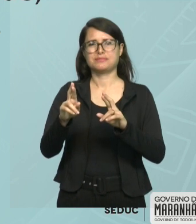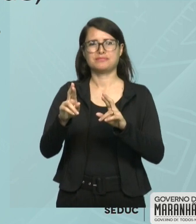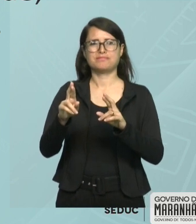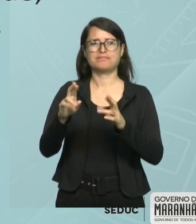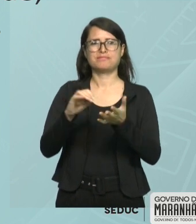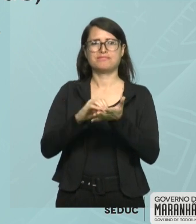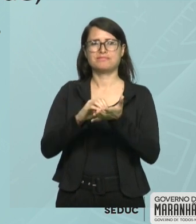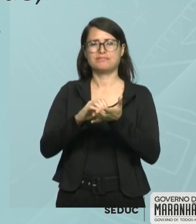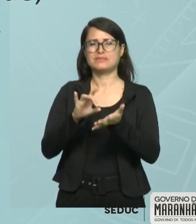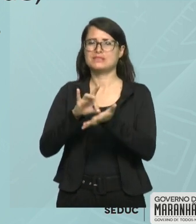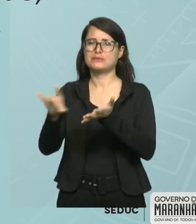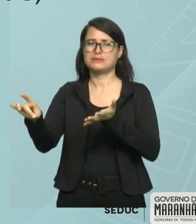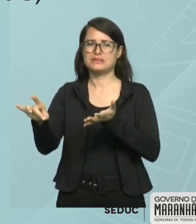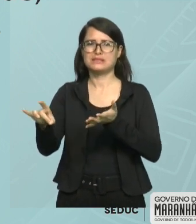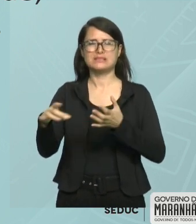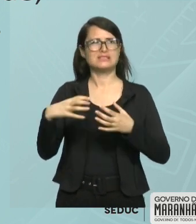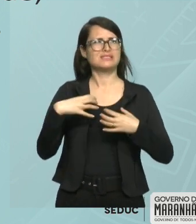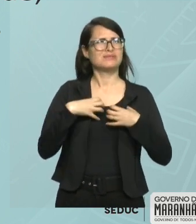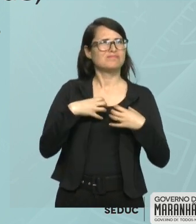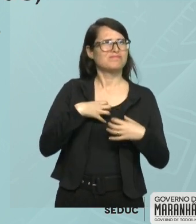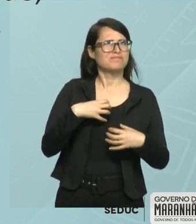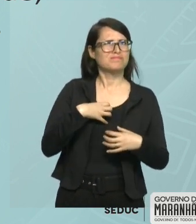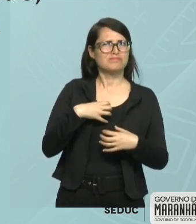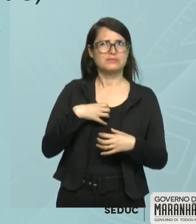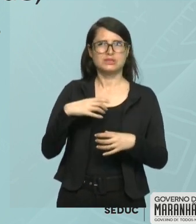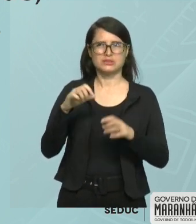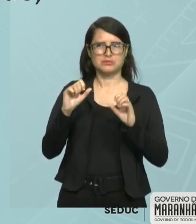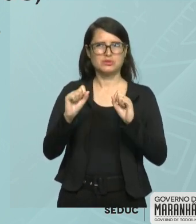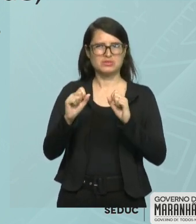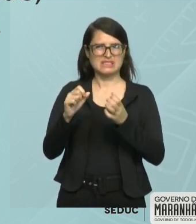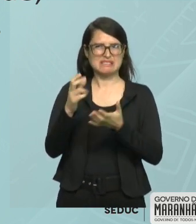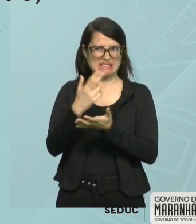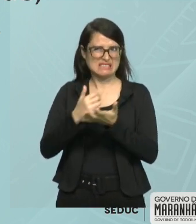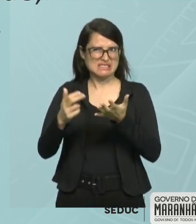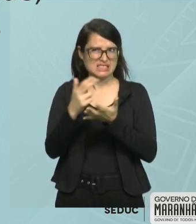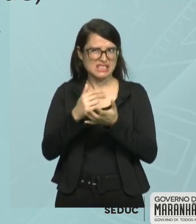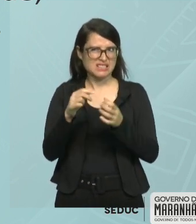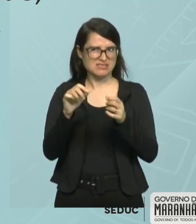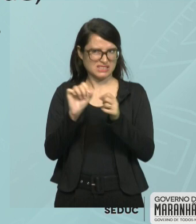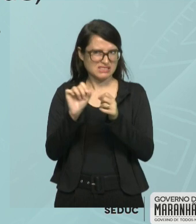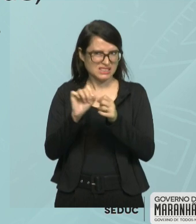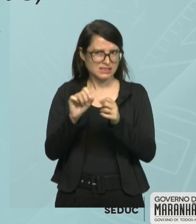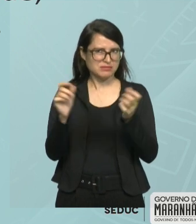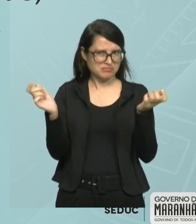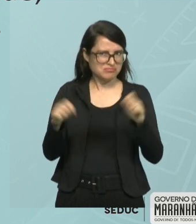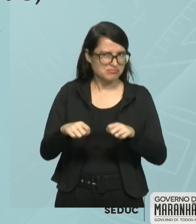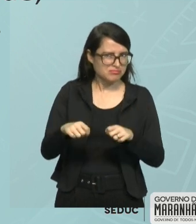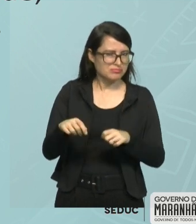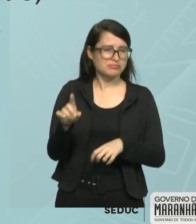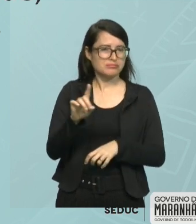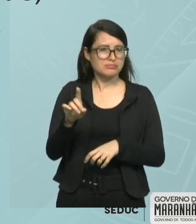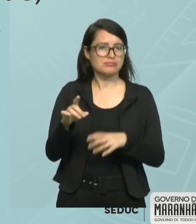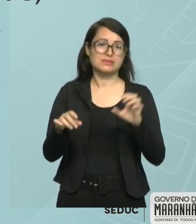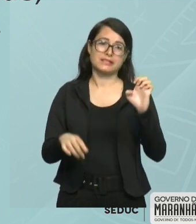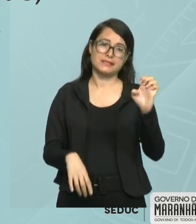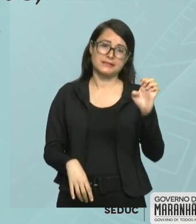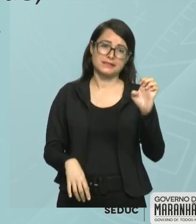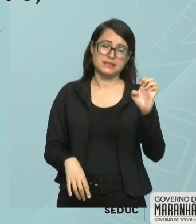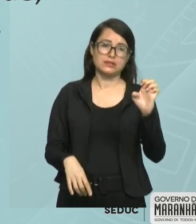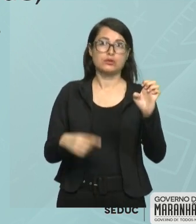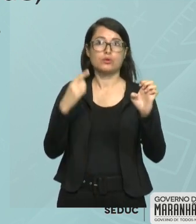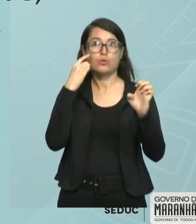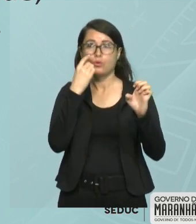são sensações. Você consegue desenhar alguma delas? É a resposta. Na letra E, eu tenho bem aqui,